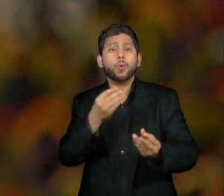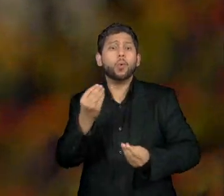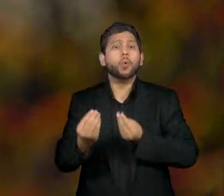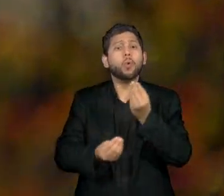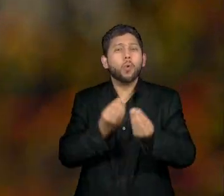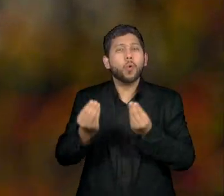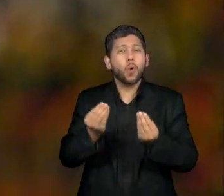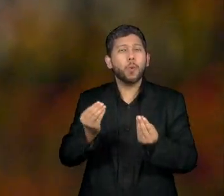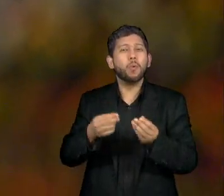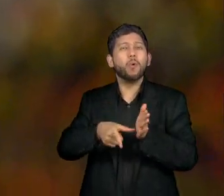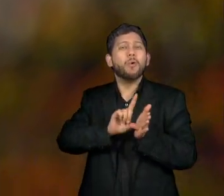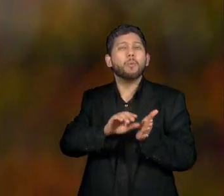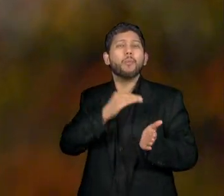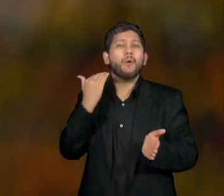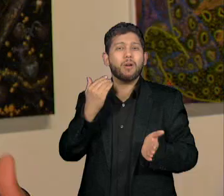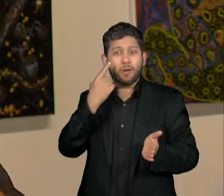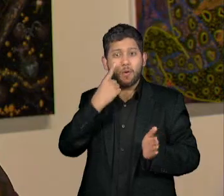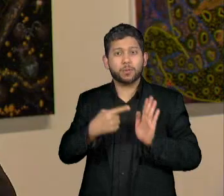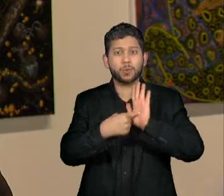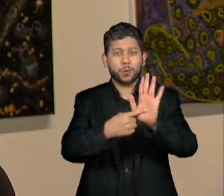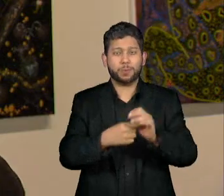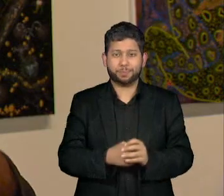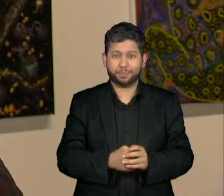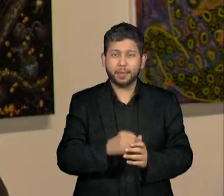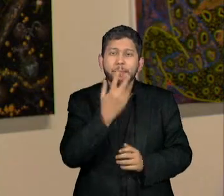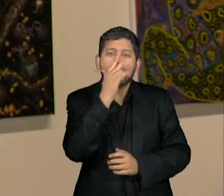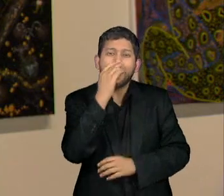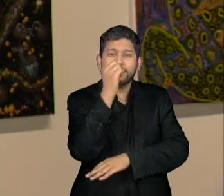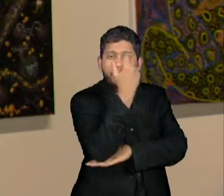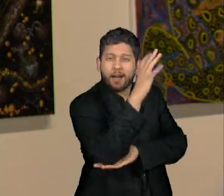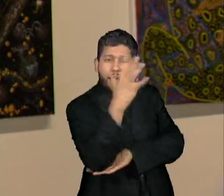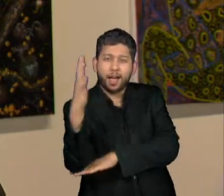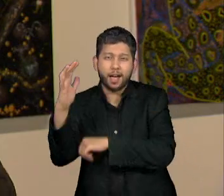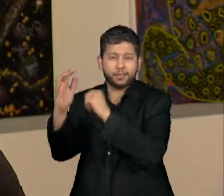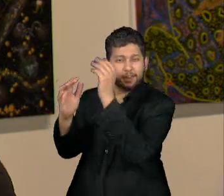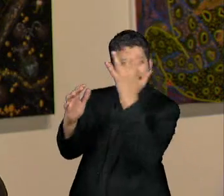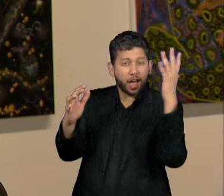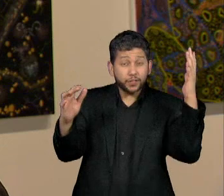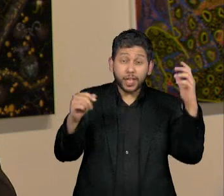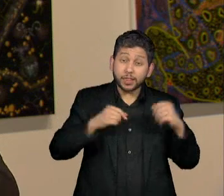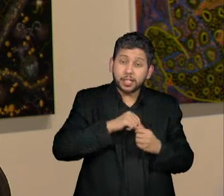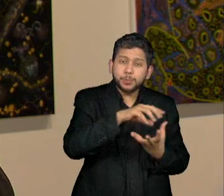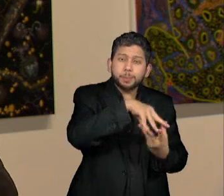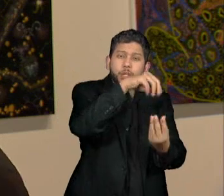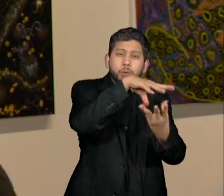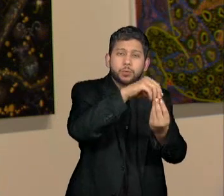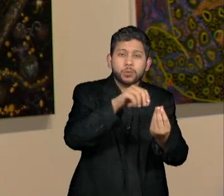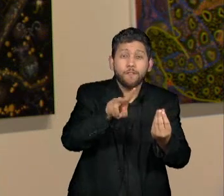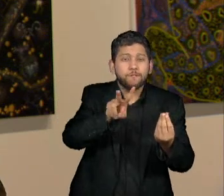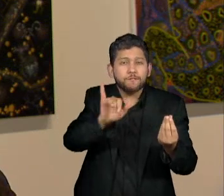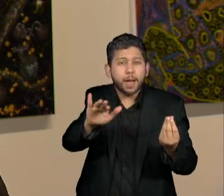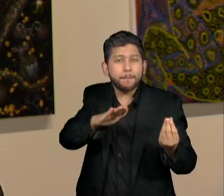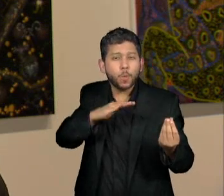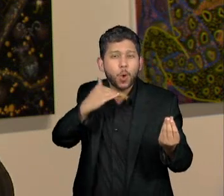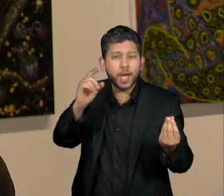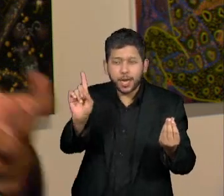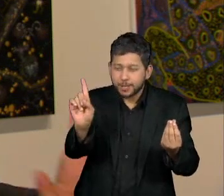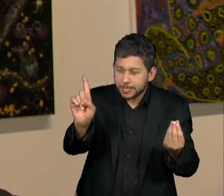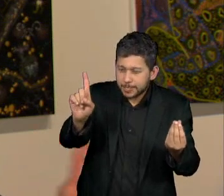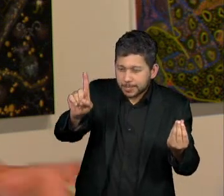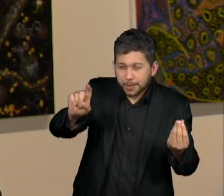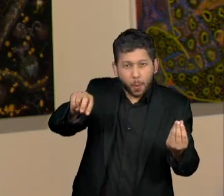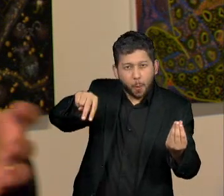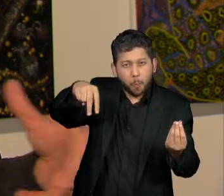morte do artista. São espíritos associados à chegada da morte e são incorporáveis por